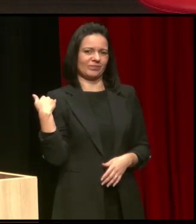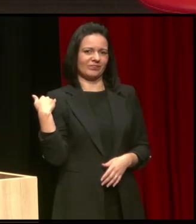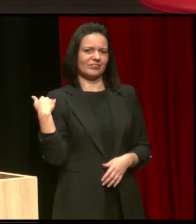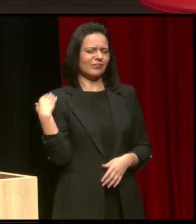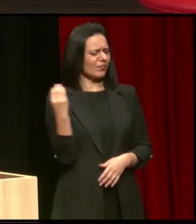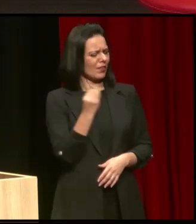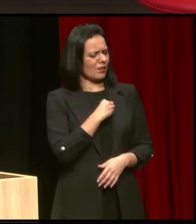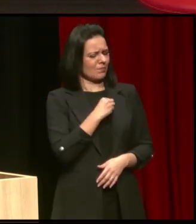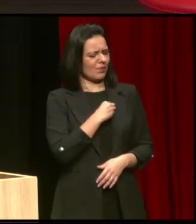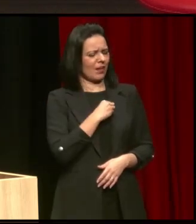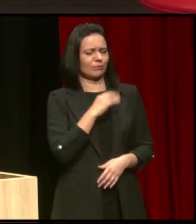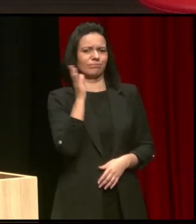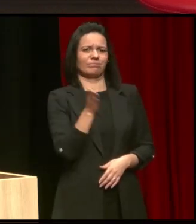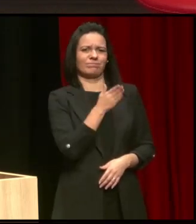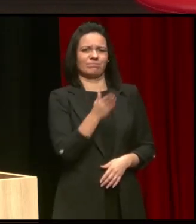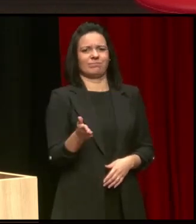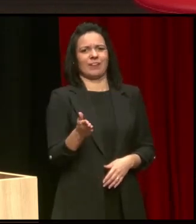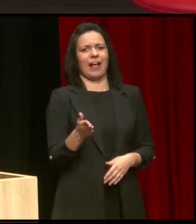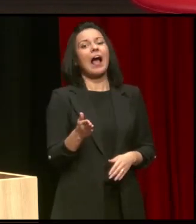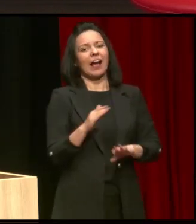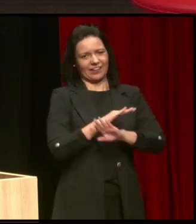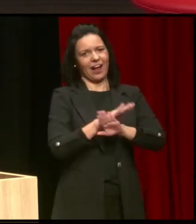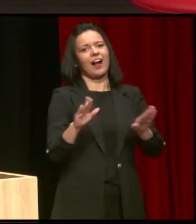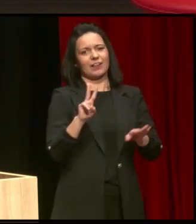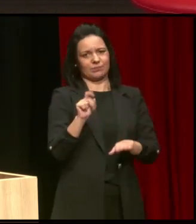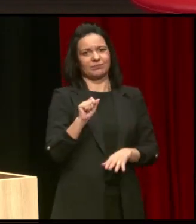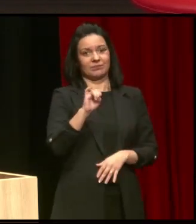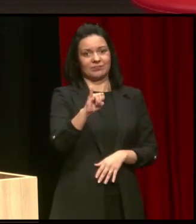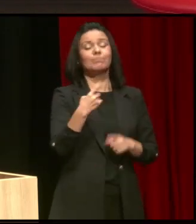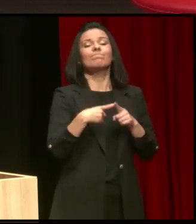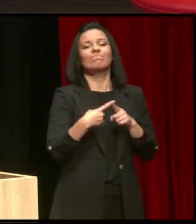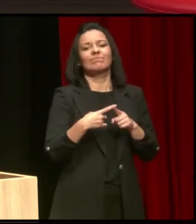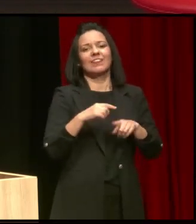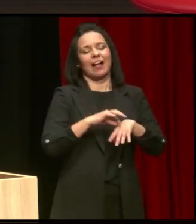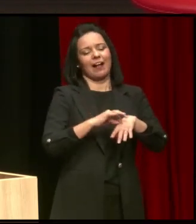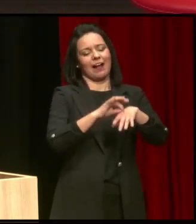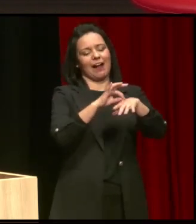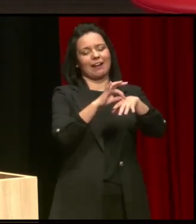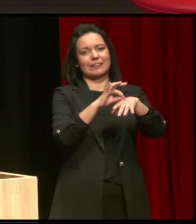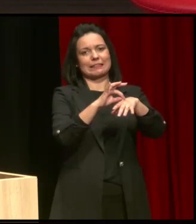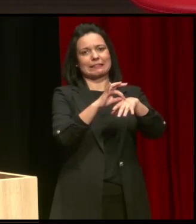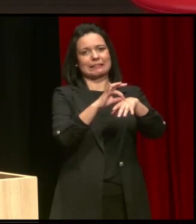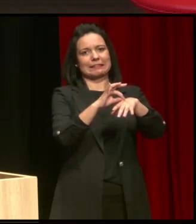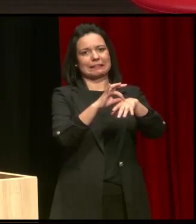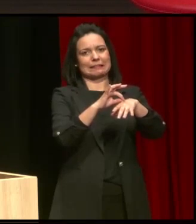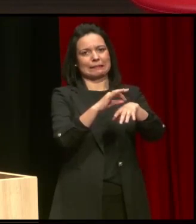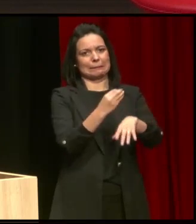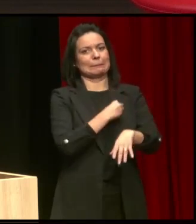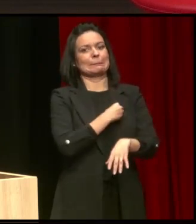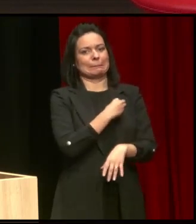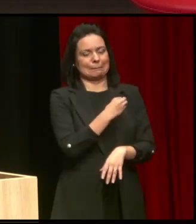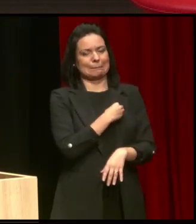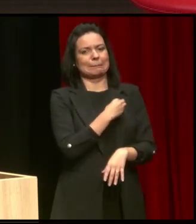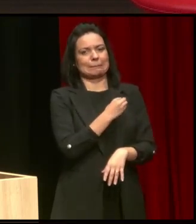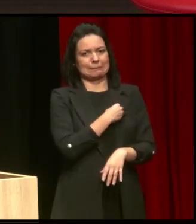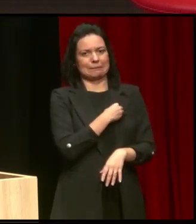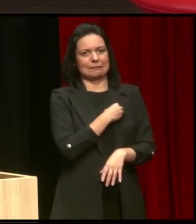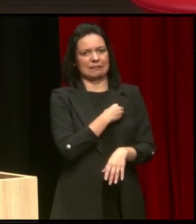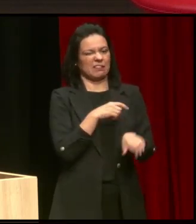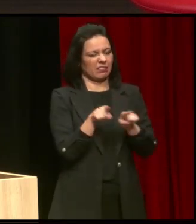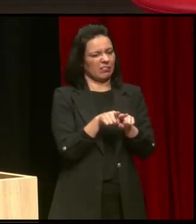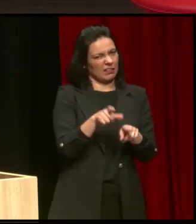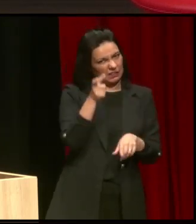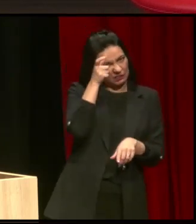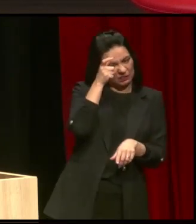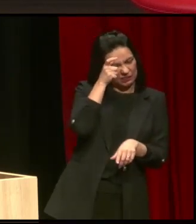Sabe por quê? Porque a nossa carne é pecaminosa. A nossa carne sempre quer levar a gente para baixo. E o diabo ajuda,